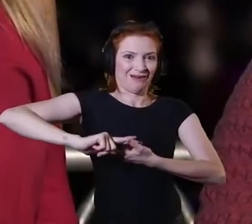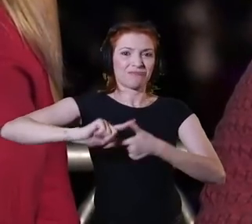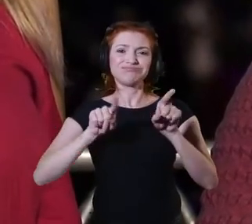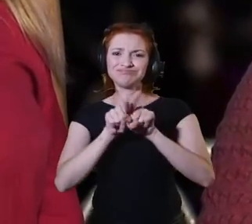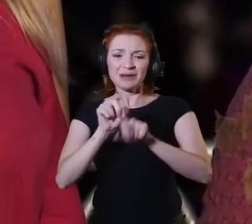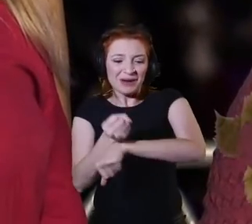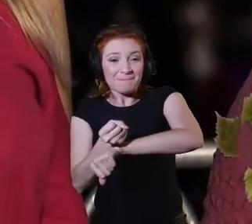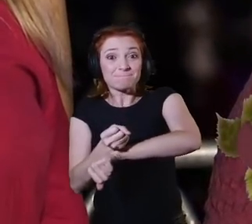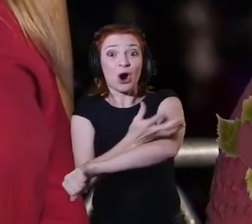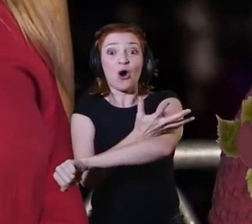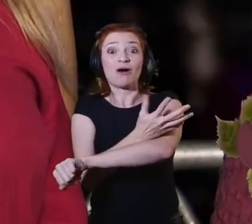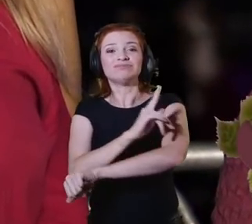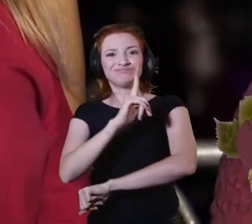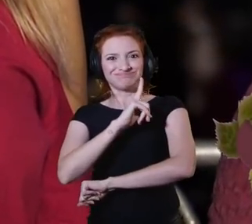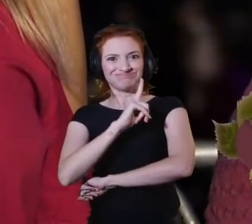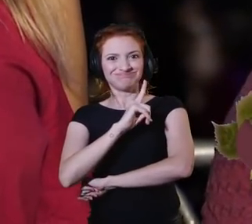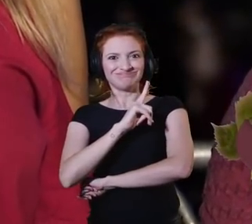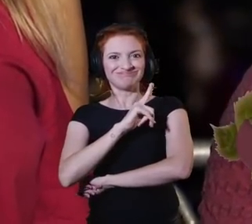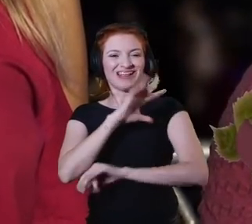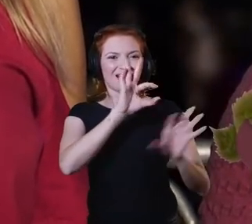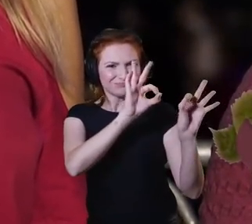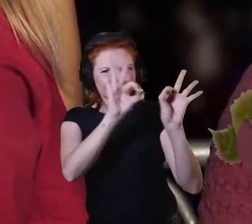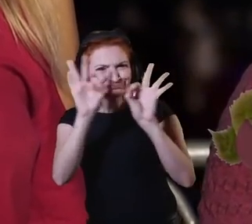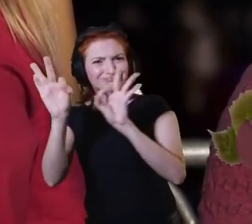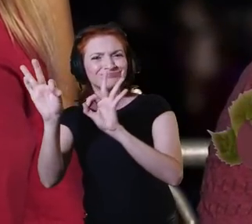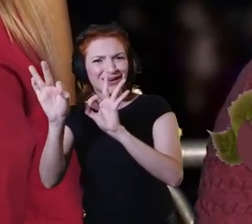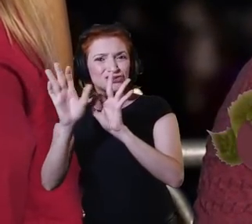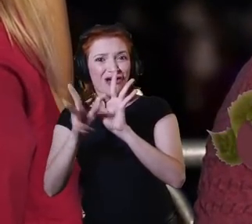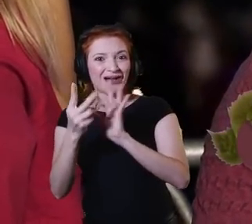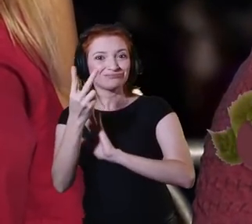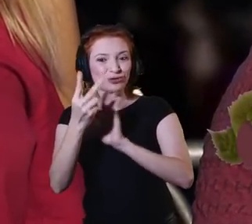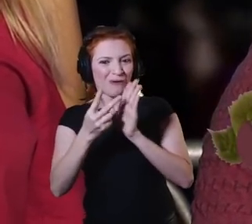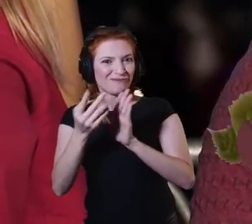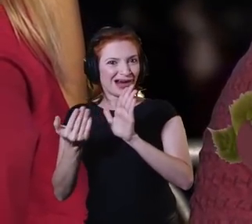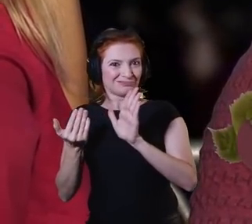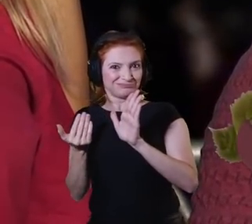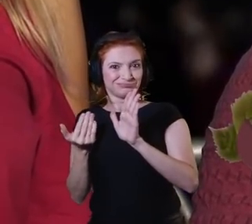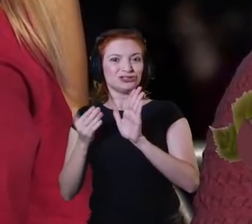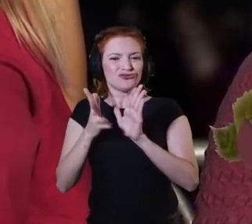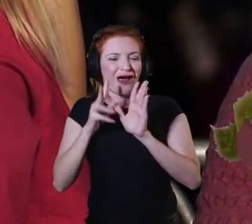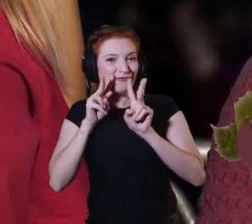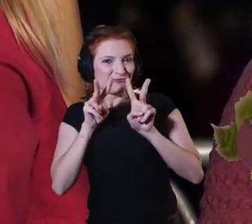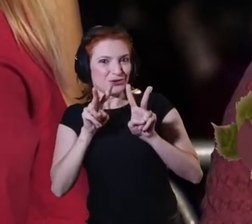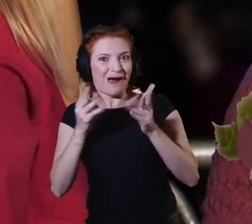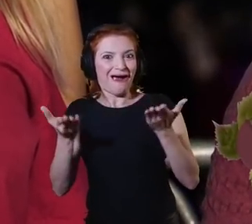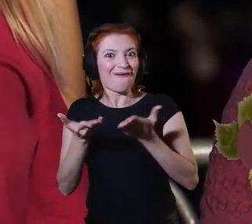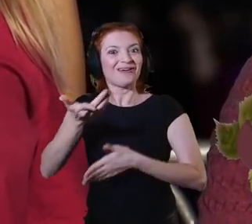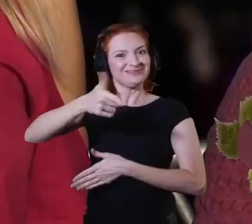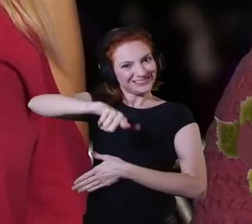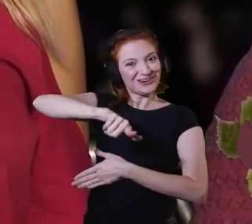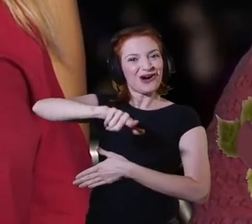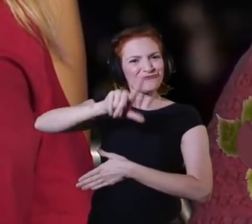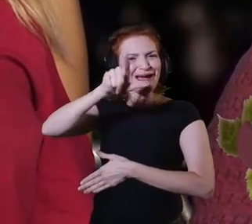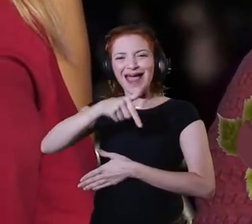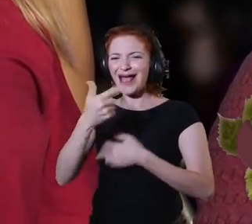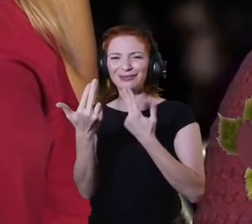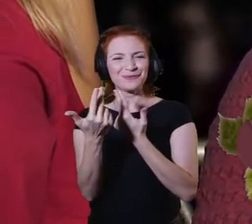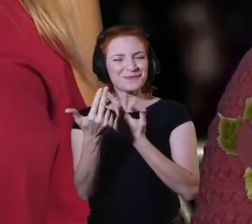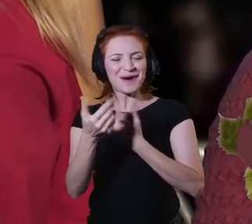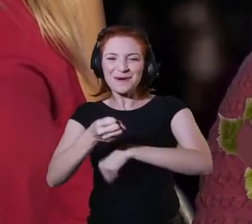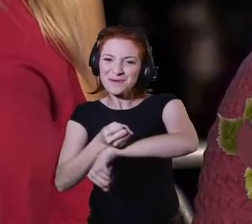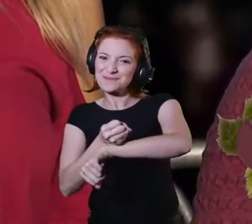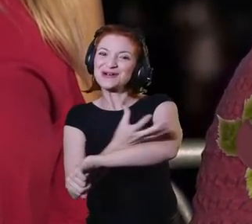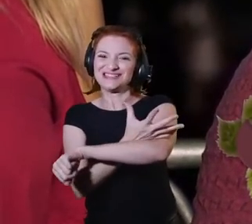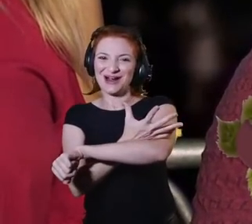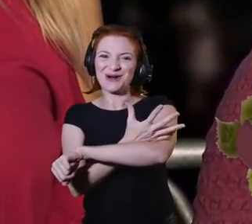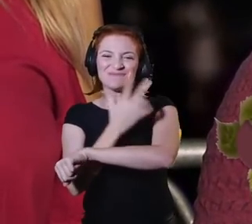emoção que a gente assistiu nos primeiros dois e hoje, certamente, vamos assistir no final aquela emoção que é uma